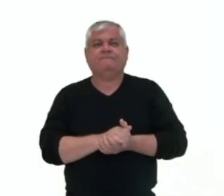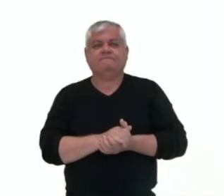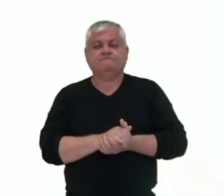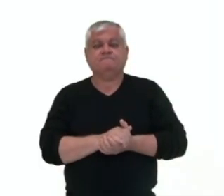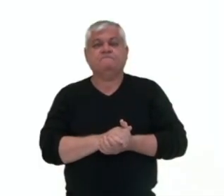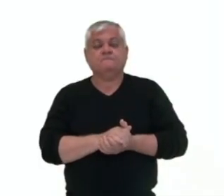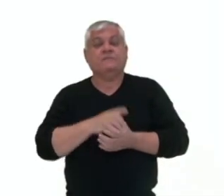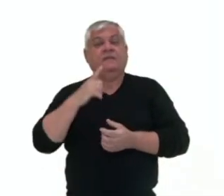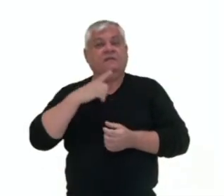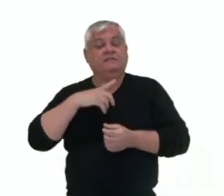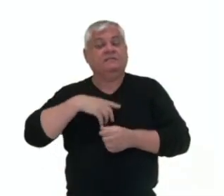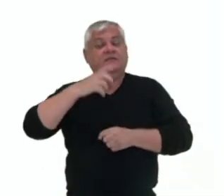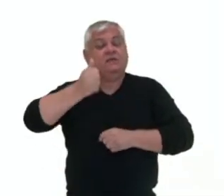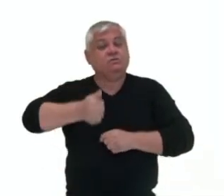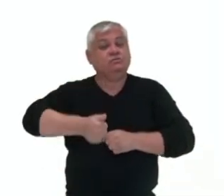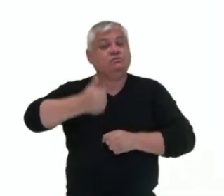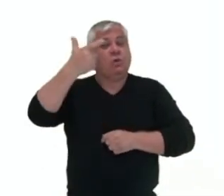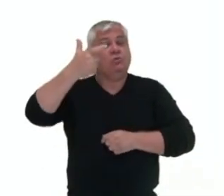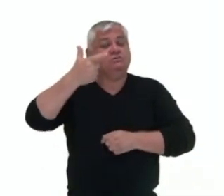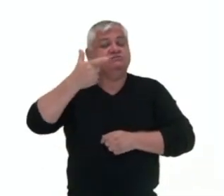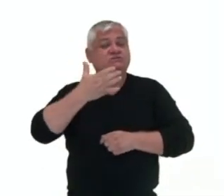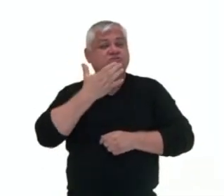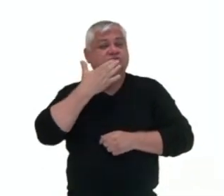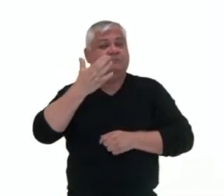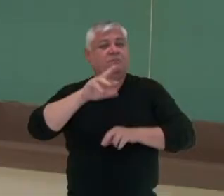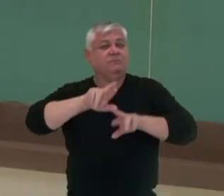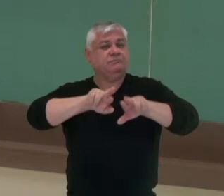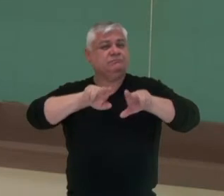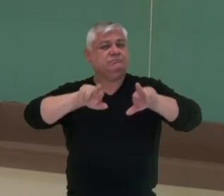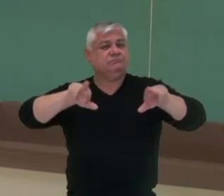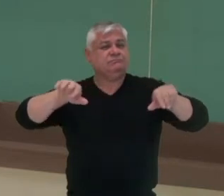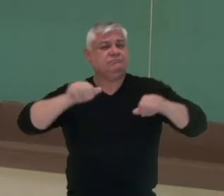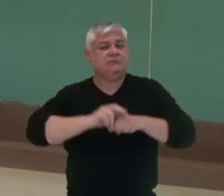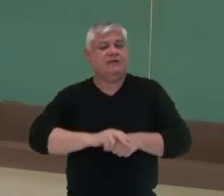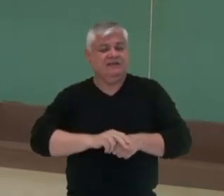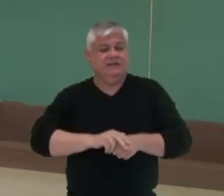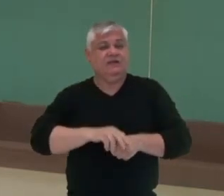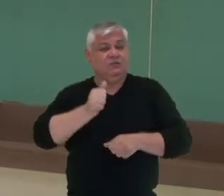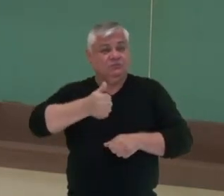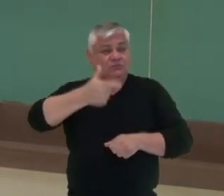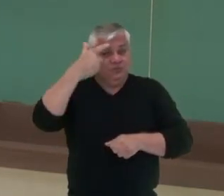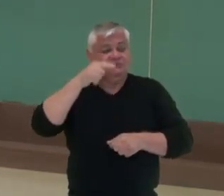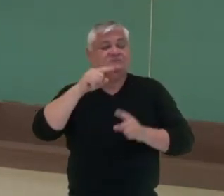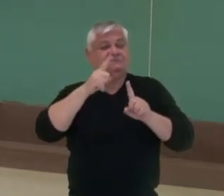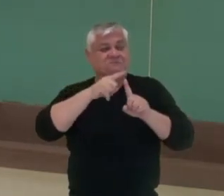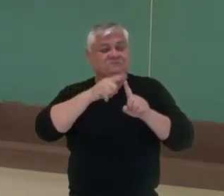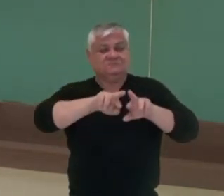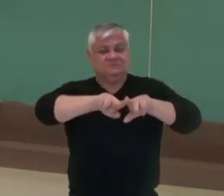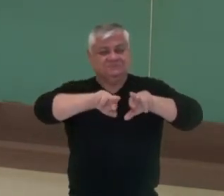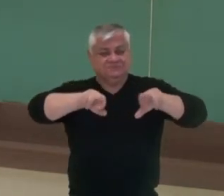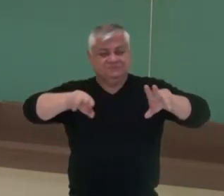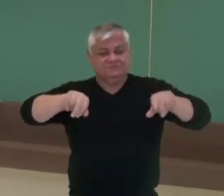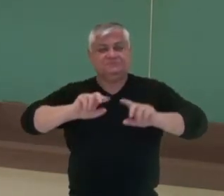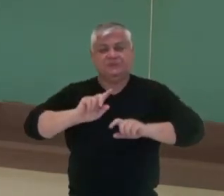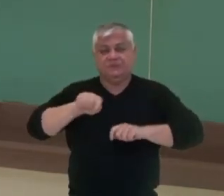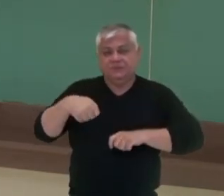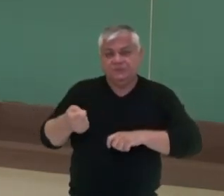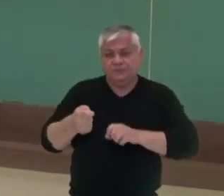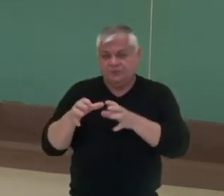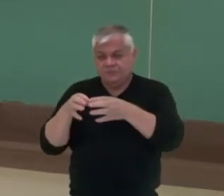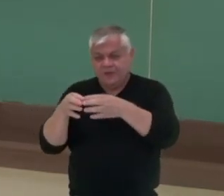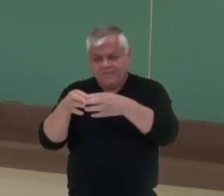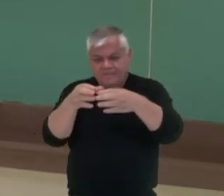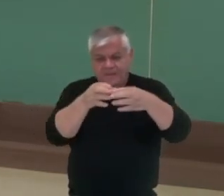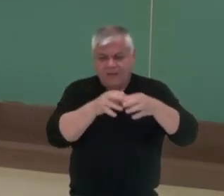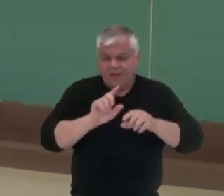Existem mais de 12 tipos de leucemia, então existem vários tipos de leucemia. Mas assim, elas são classificadas de acordo com as células